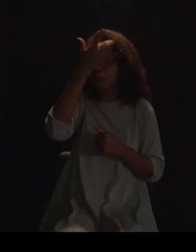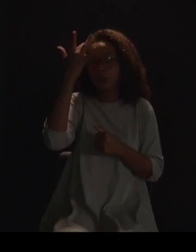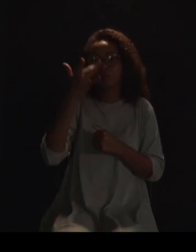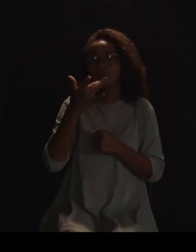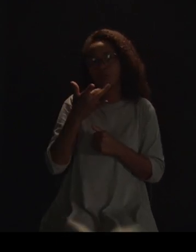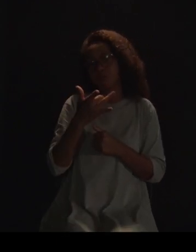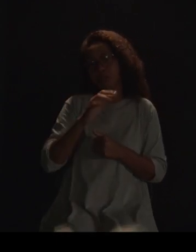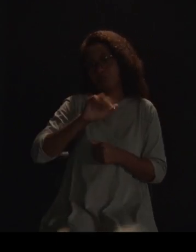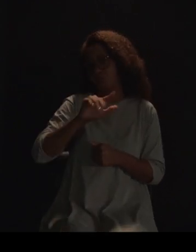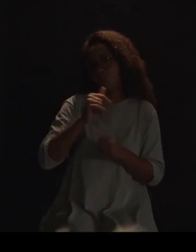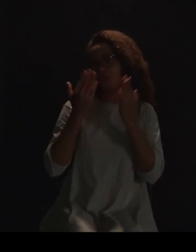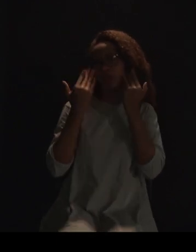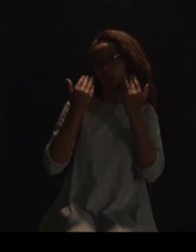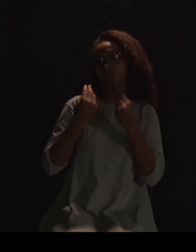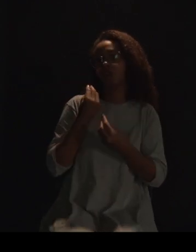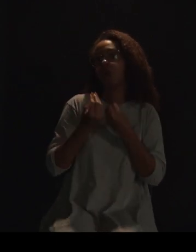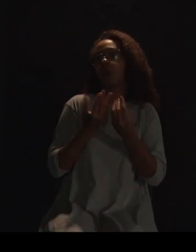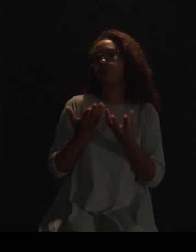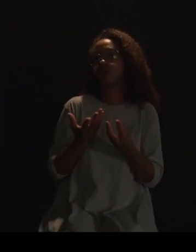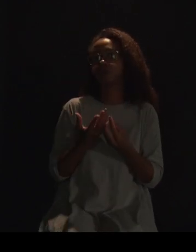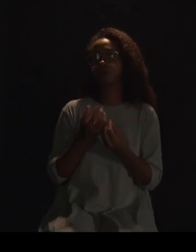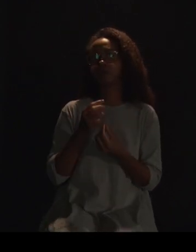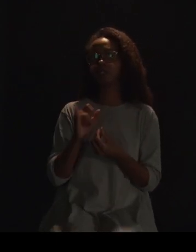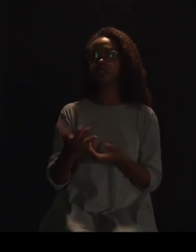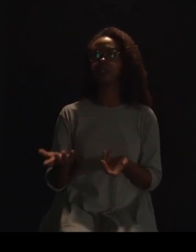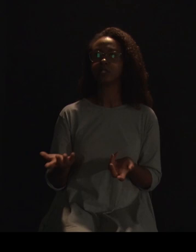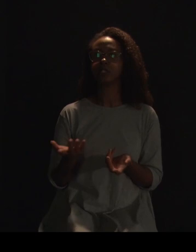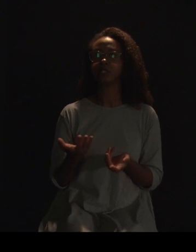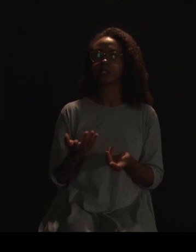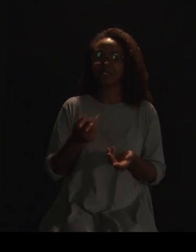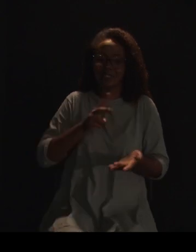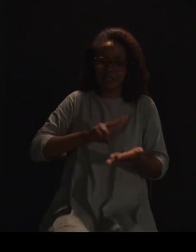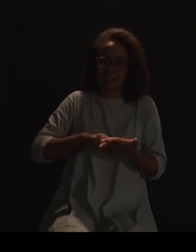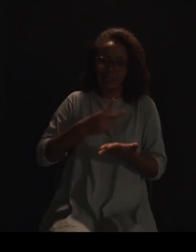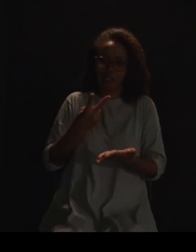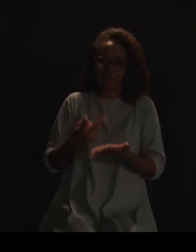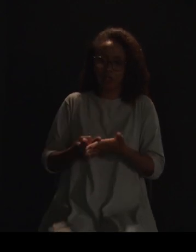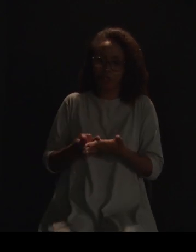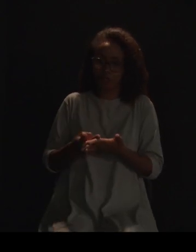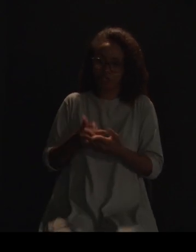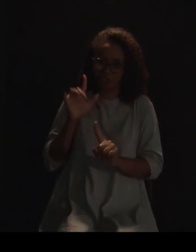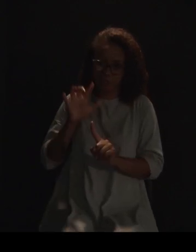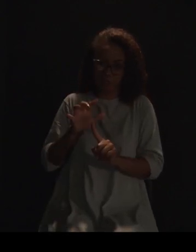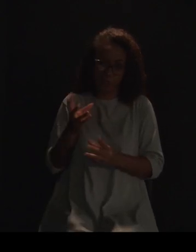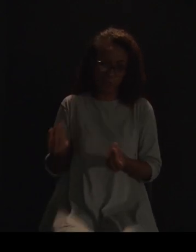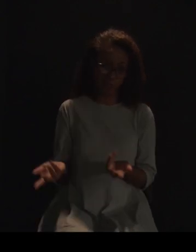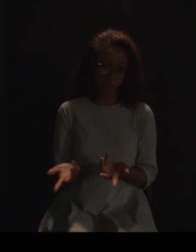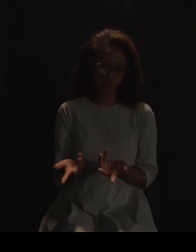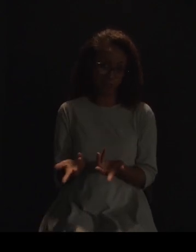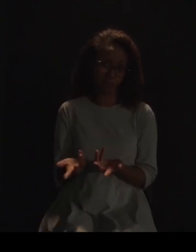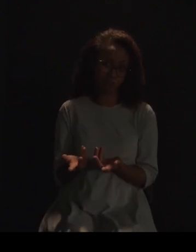indígenas se tem alguma alguma algum impacto